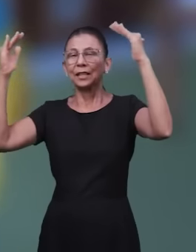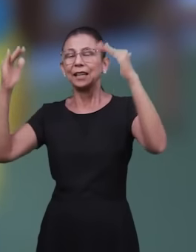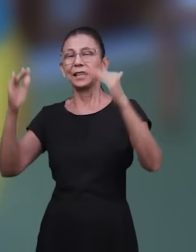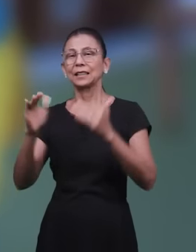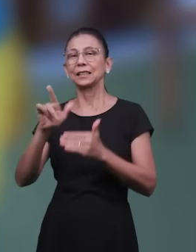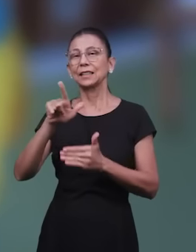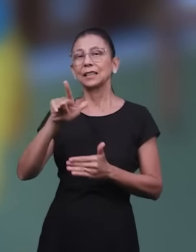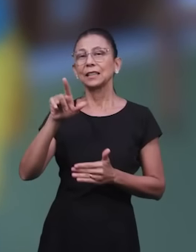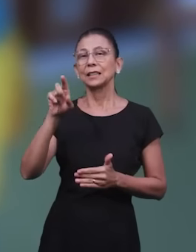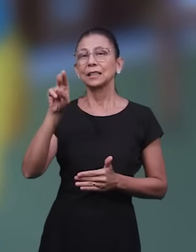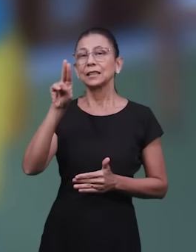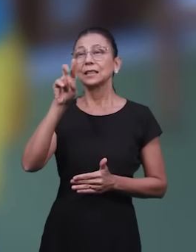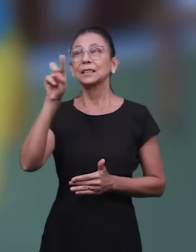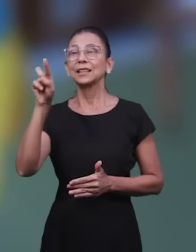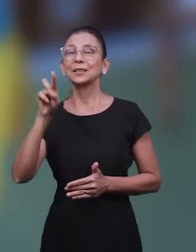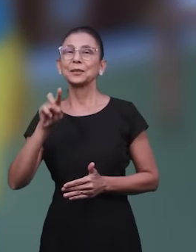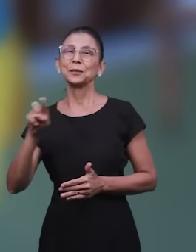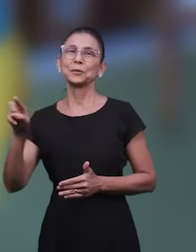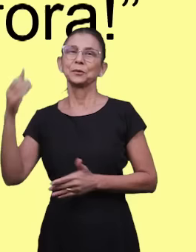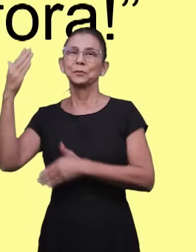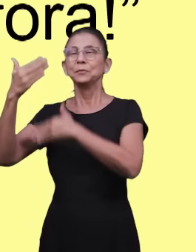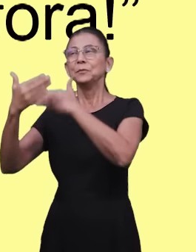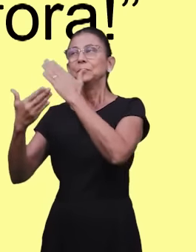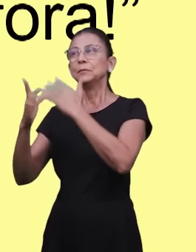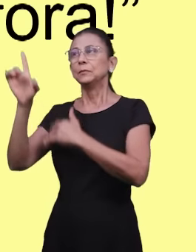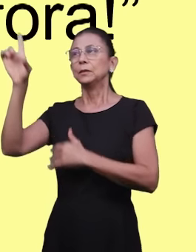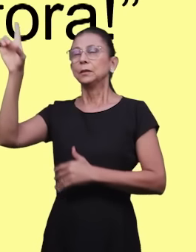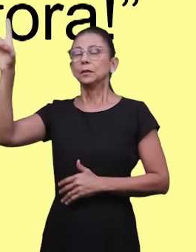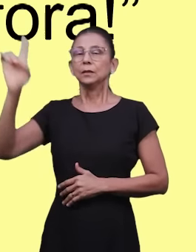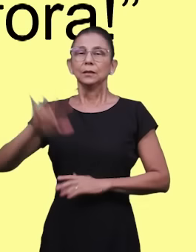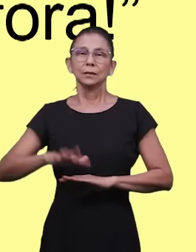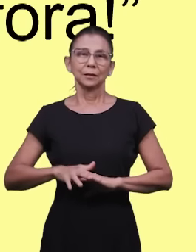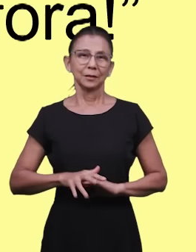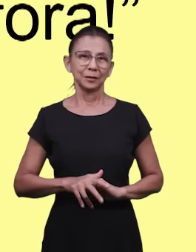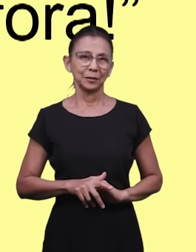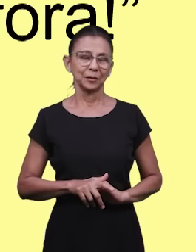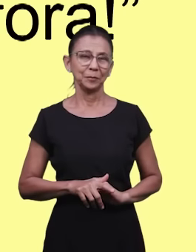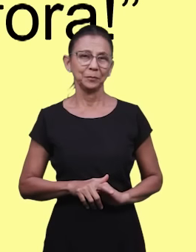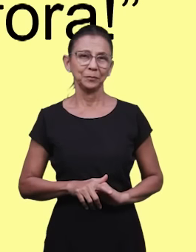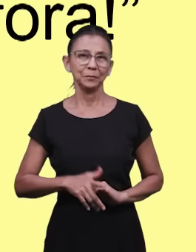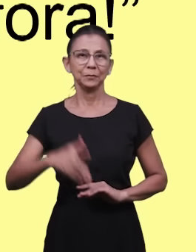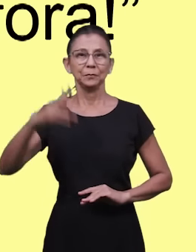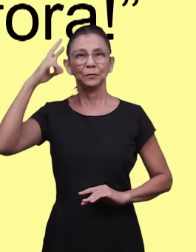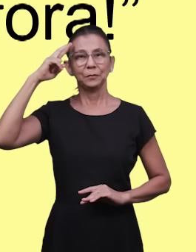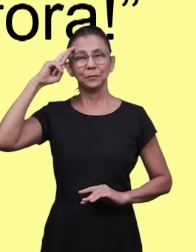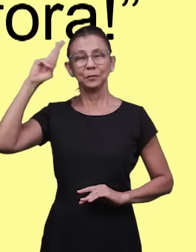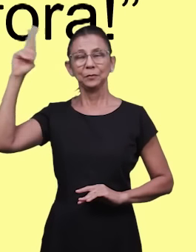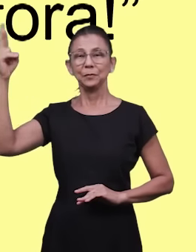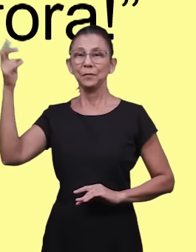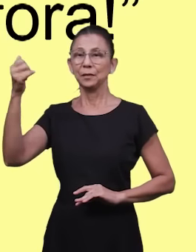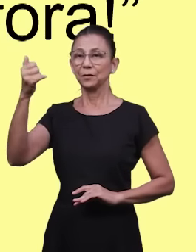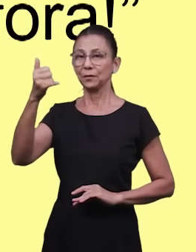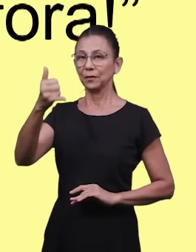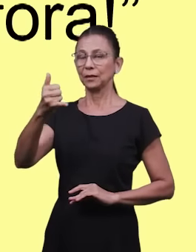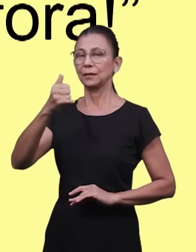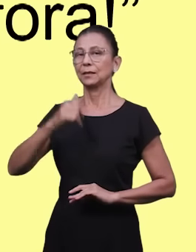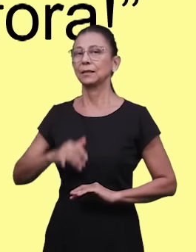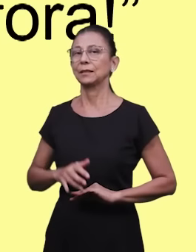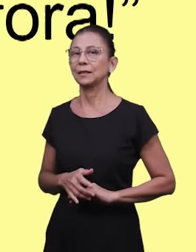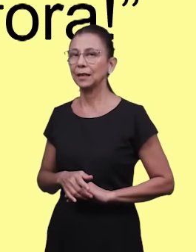obedece anda na luz. Então, queridos, o que o Senhor deseja é despertar